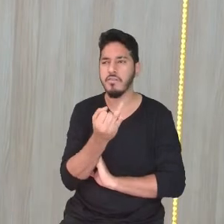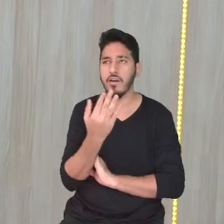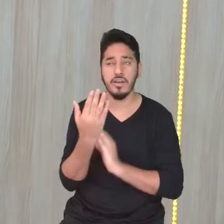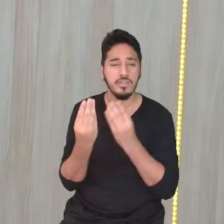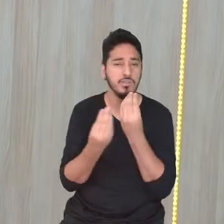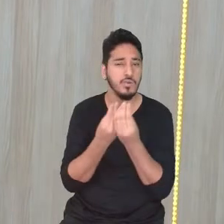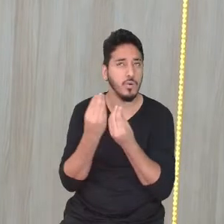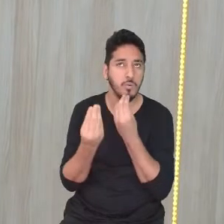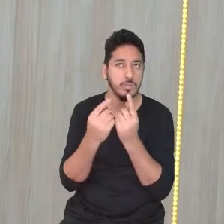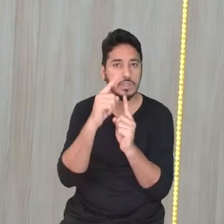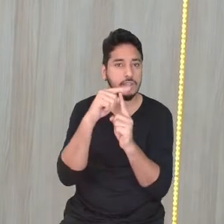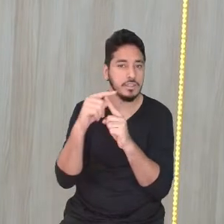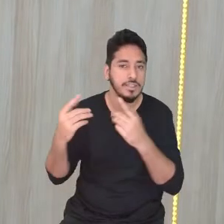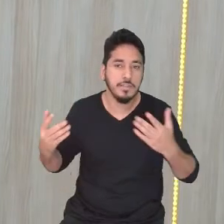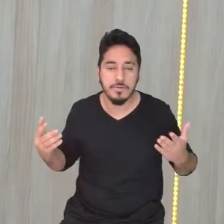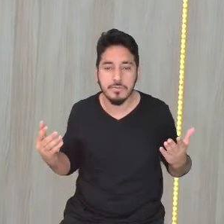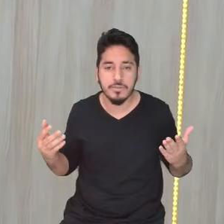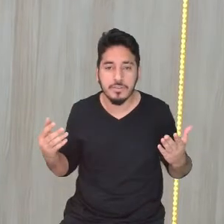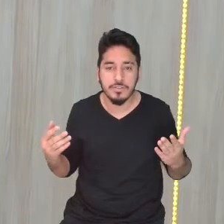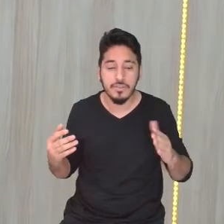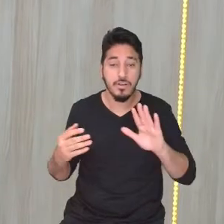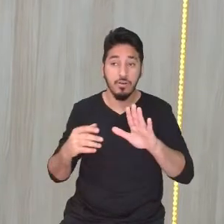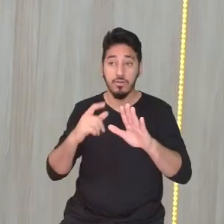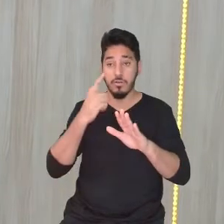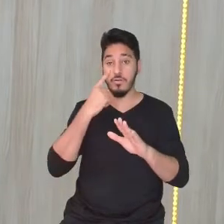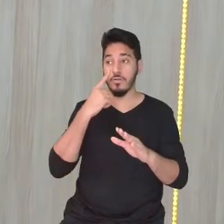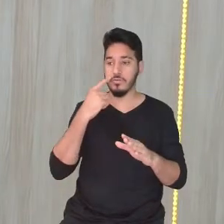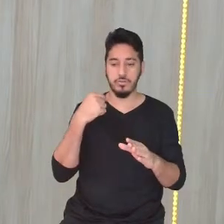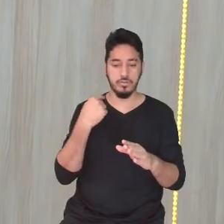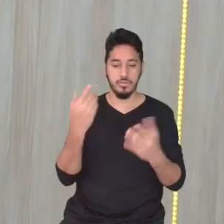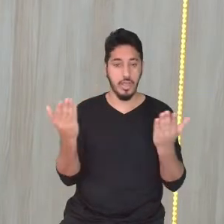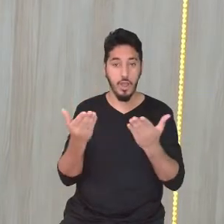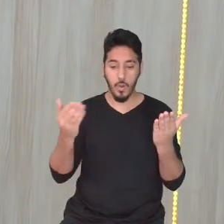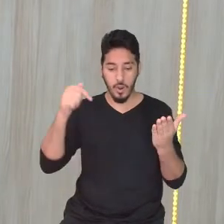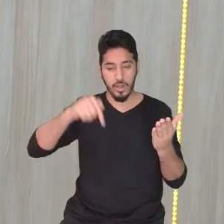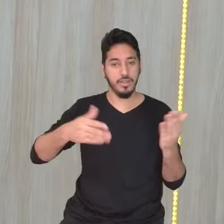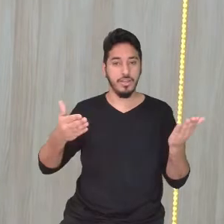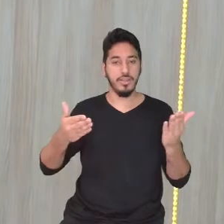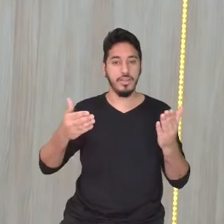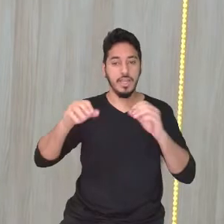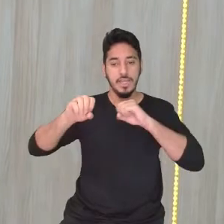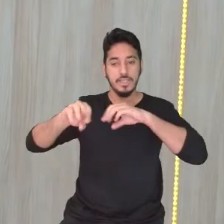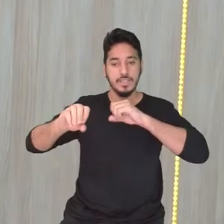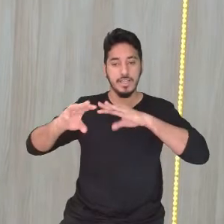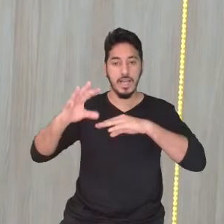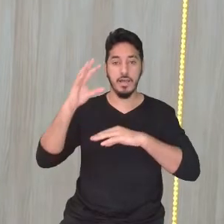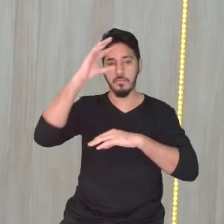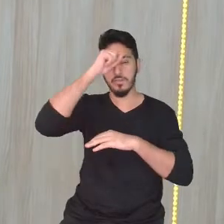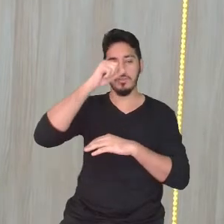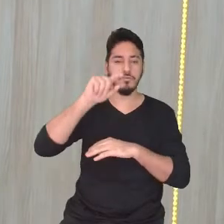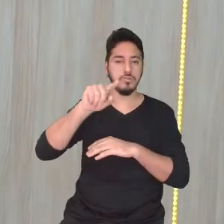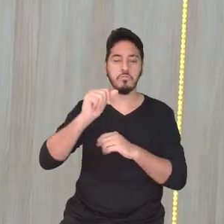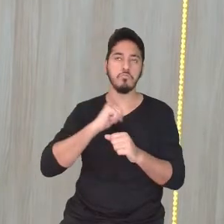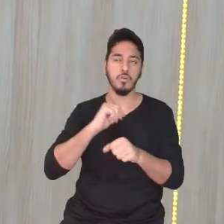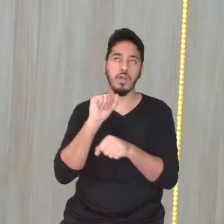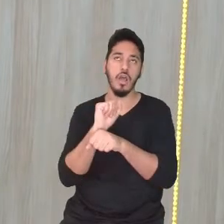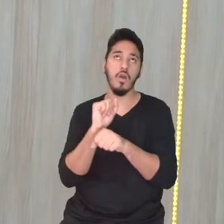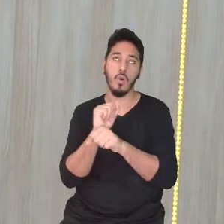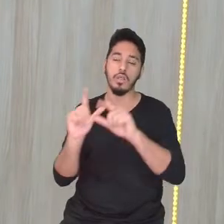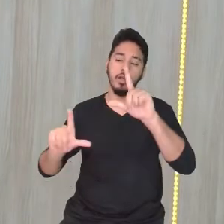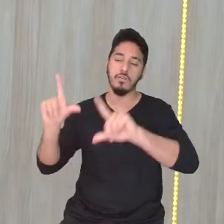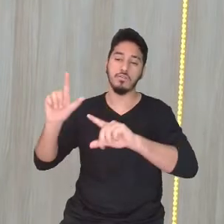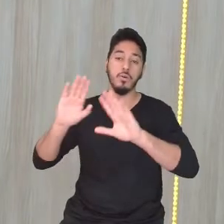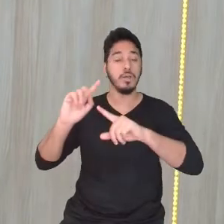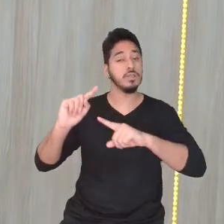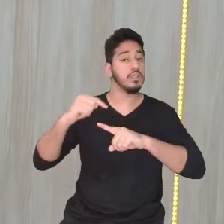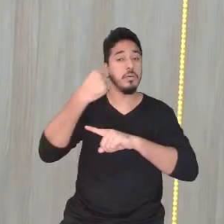formas. Elas são, inclusive, dessa forma aqui, da gente ensinar e aprender. Você pode não estar vendo a aula passando agora na TV, mas depois